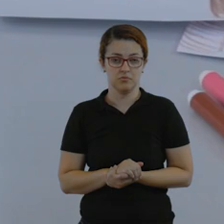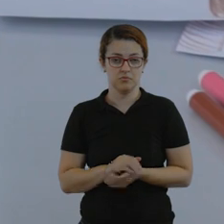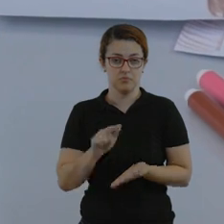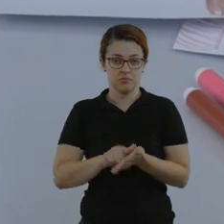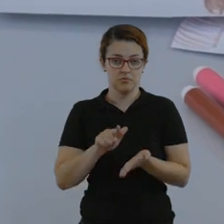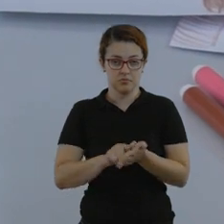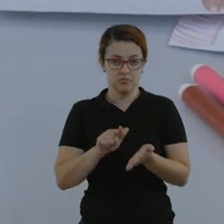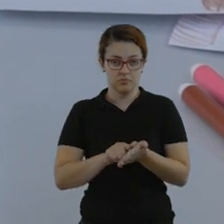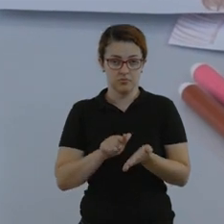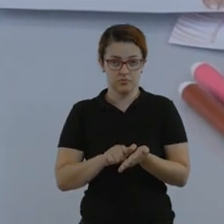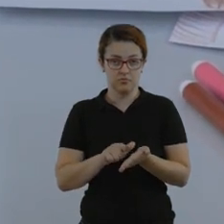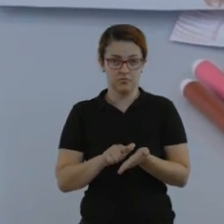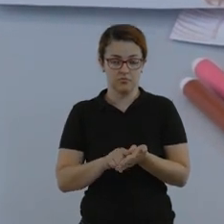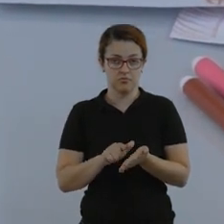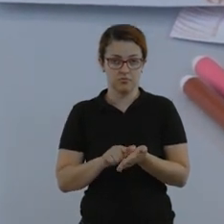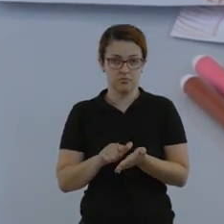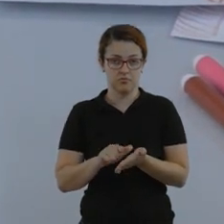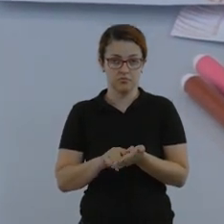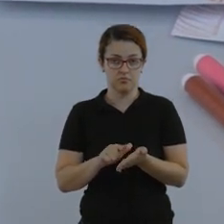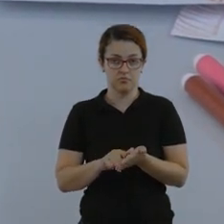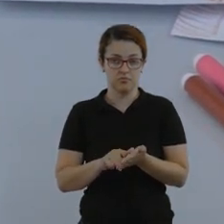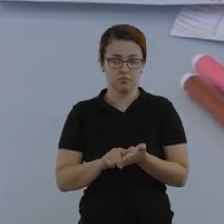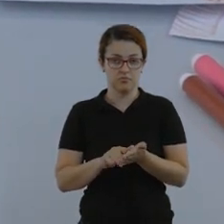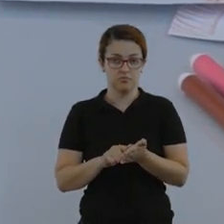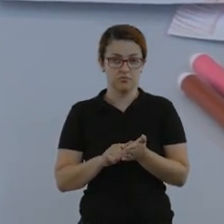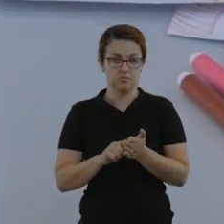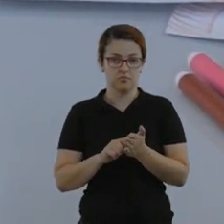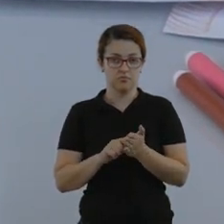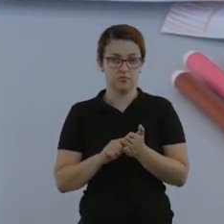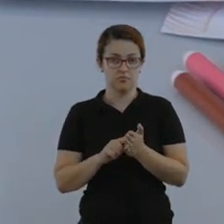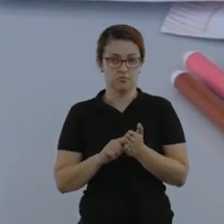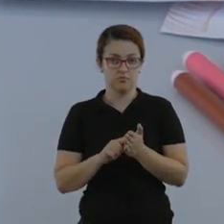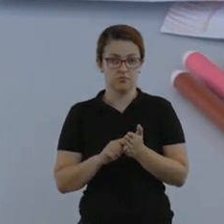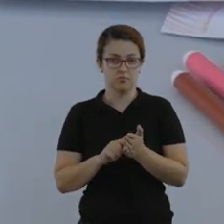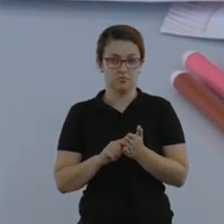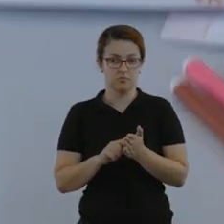na folha, eu vou criar aqui o desenho do tronco. Para